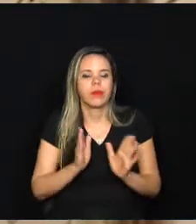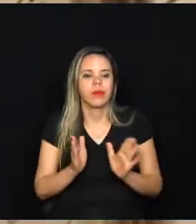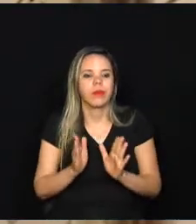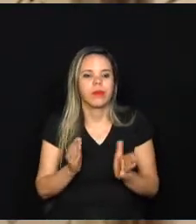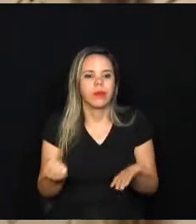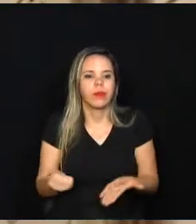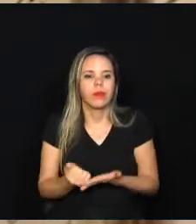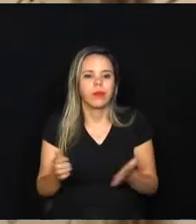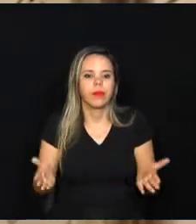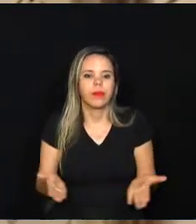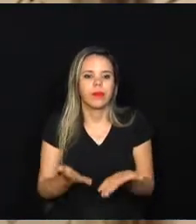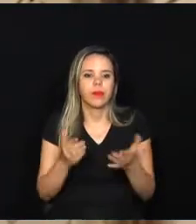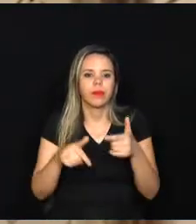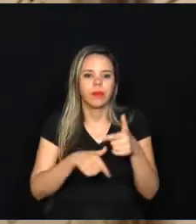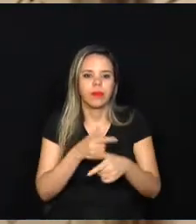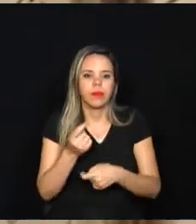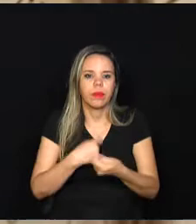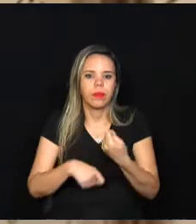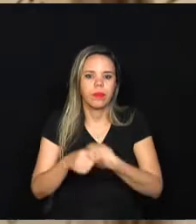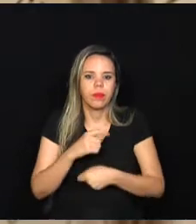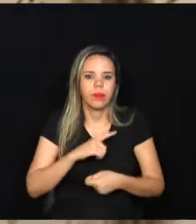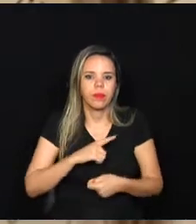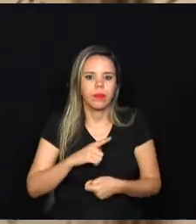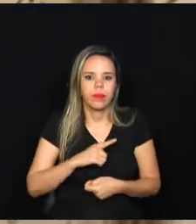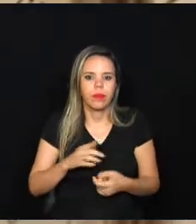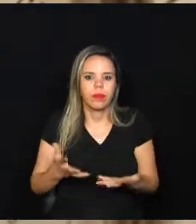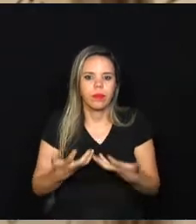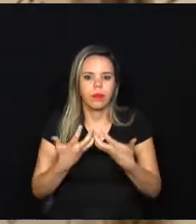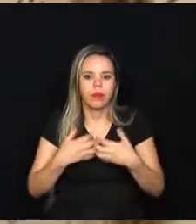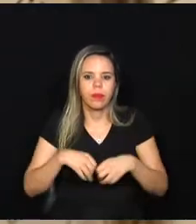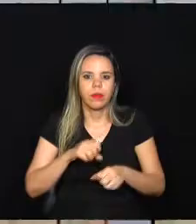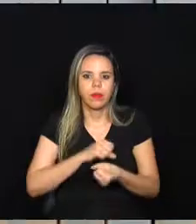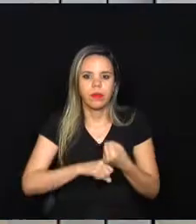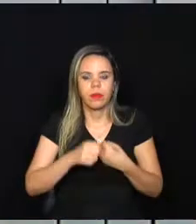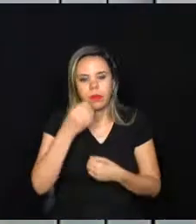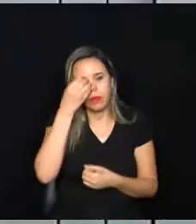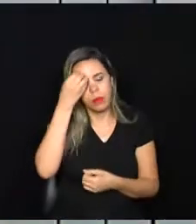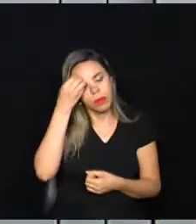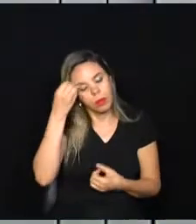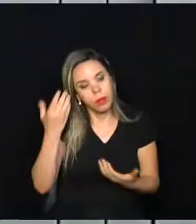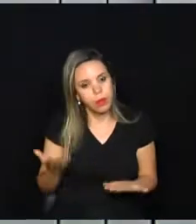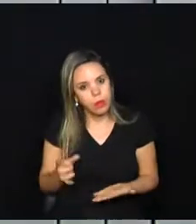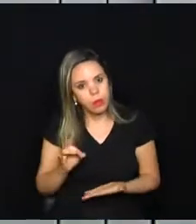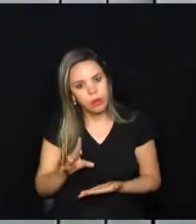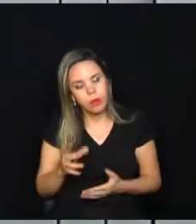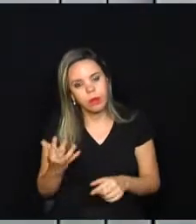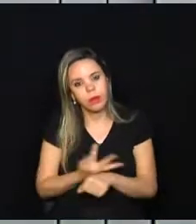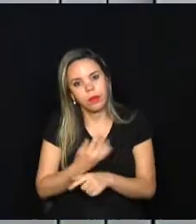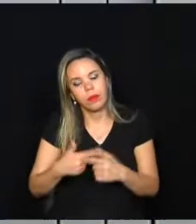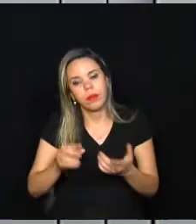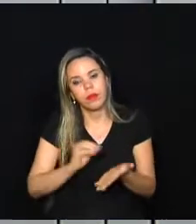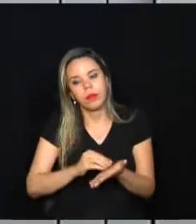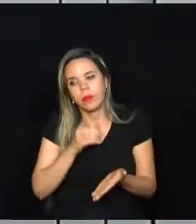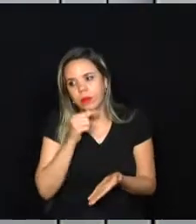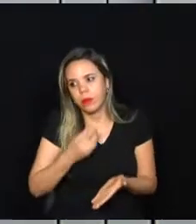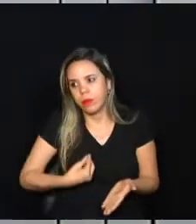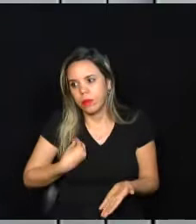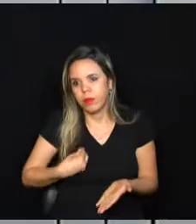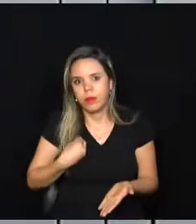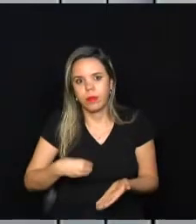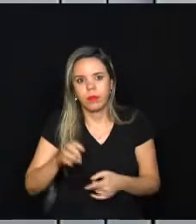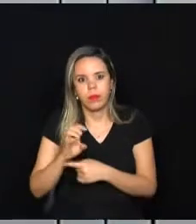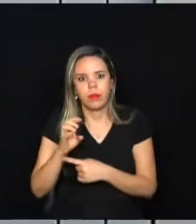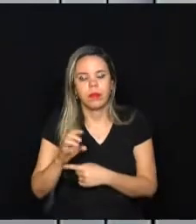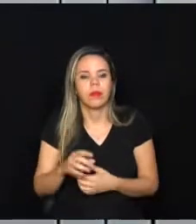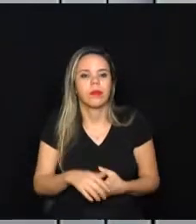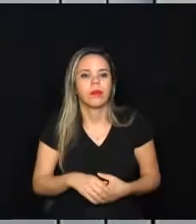corroboram para que a atividade econômica tenha esse fortalecimento sustentado. Só que a crise hídrica vivida em todo o